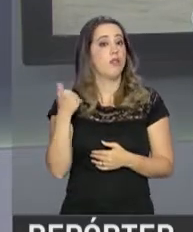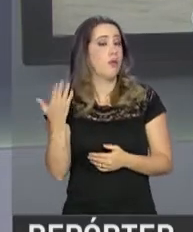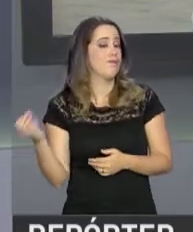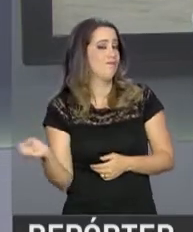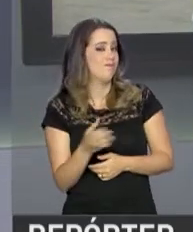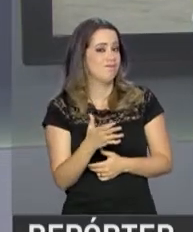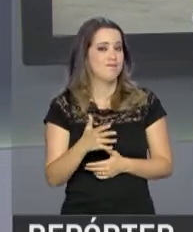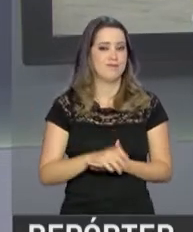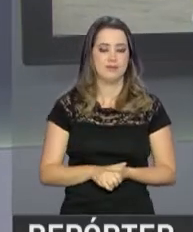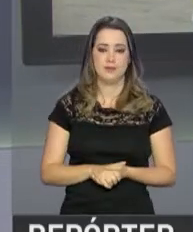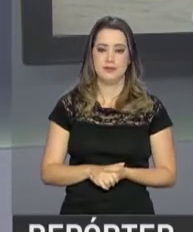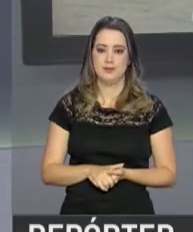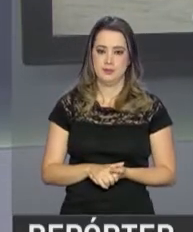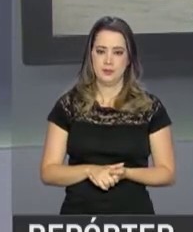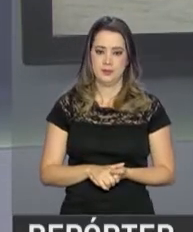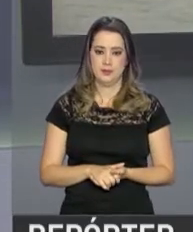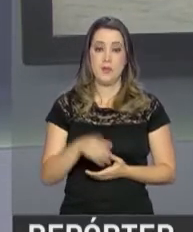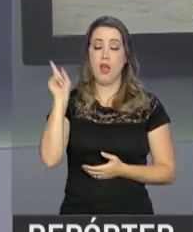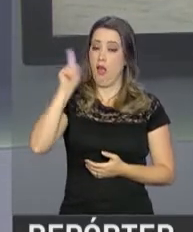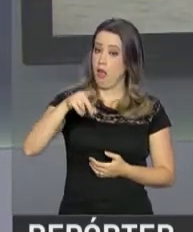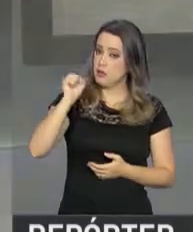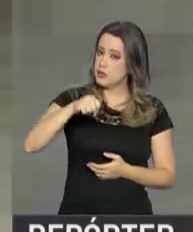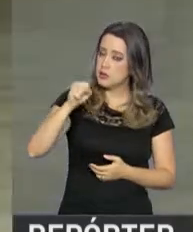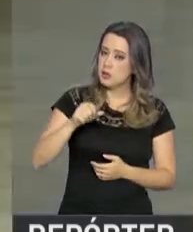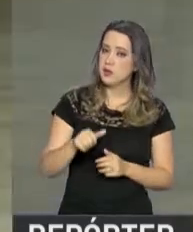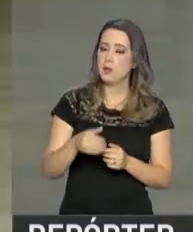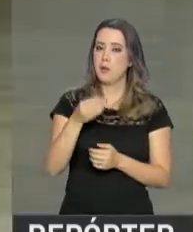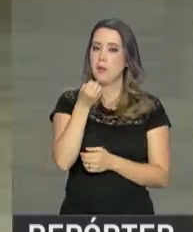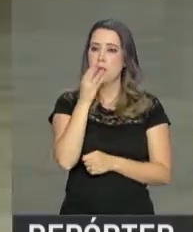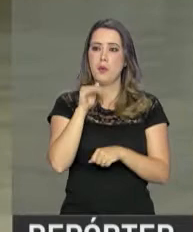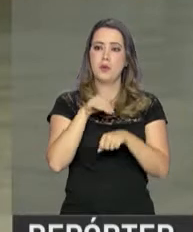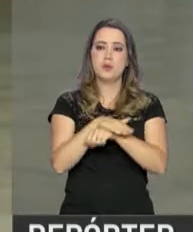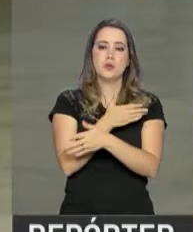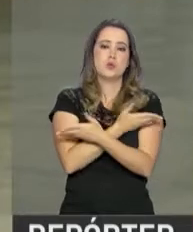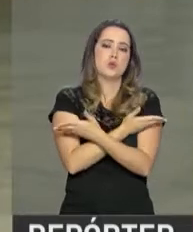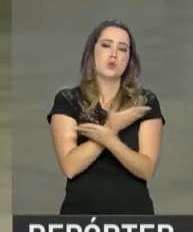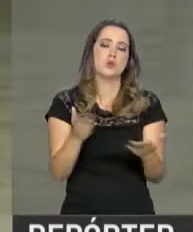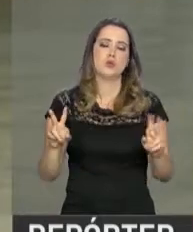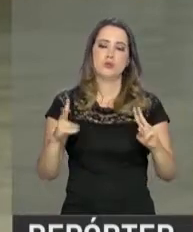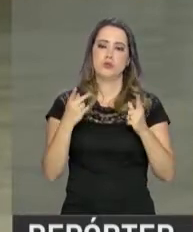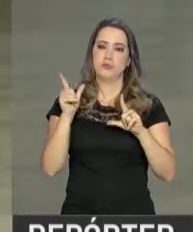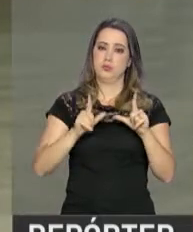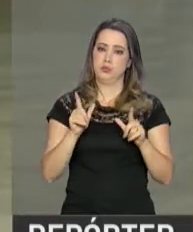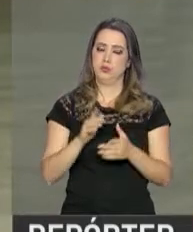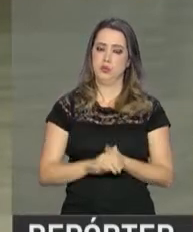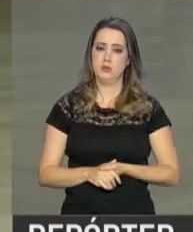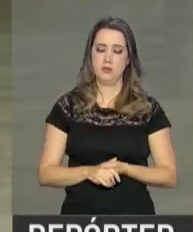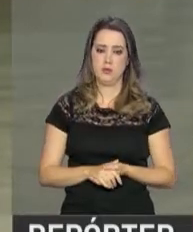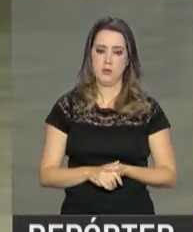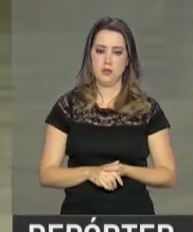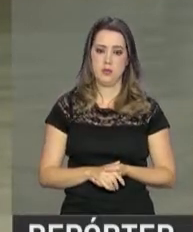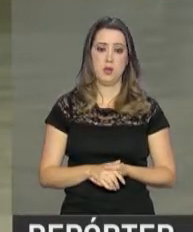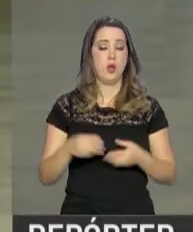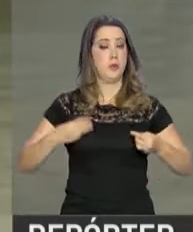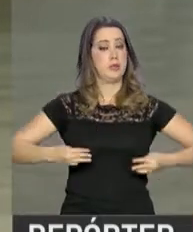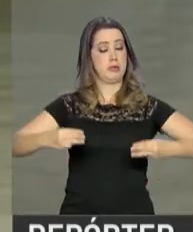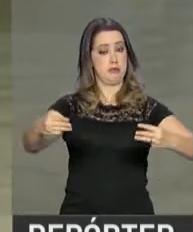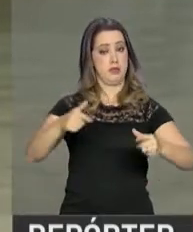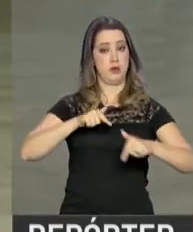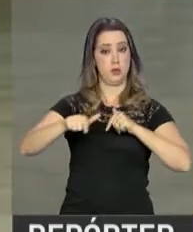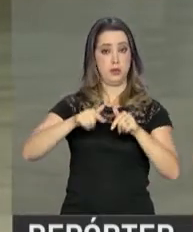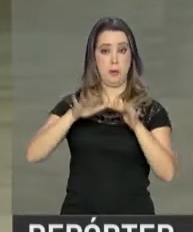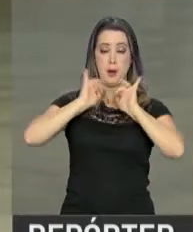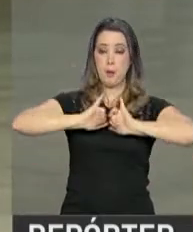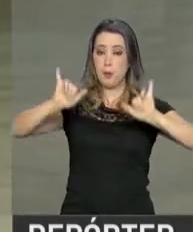as novidades. É isso mesmo, Roberto. Primeiramente, boa noite para você, boa noite a todos. O Ministério do Trabalho publicou